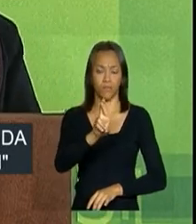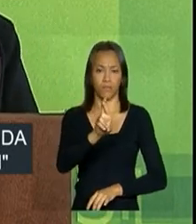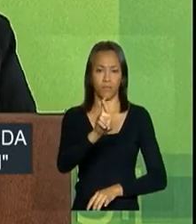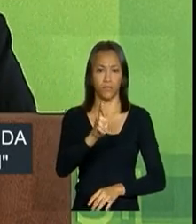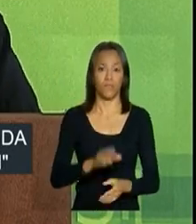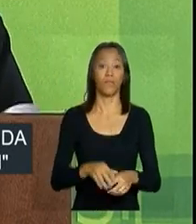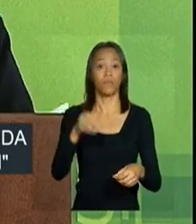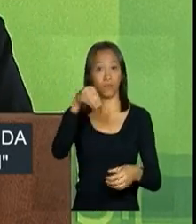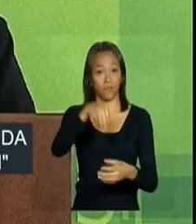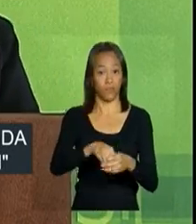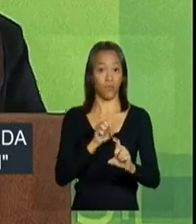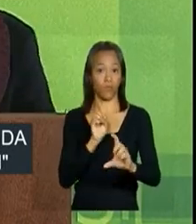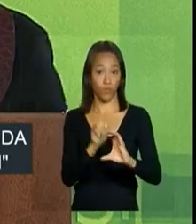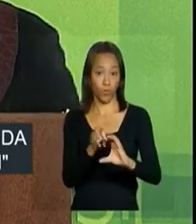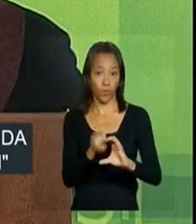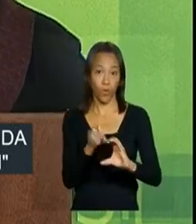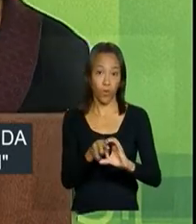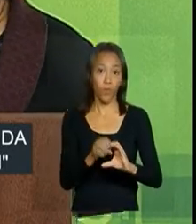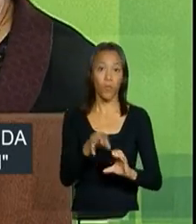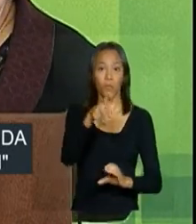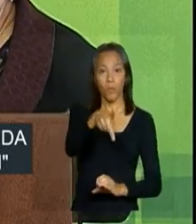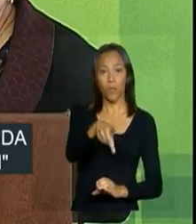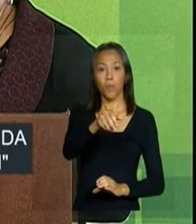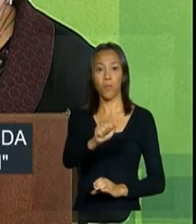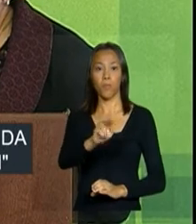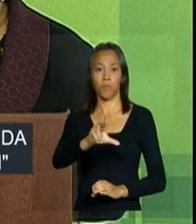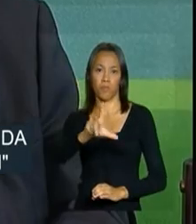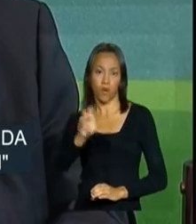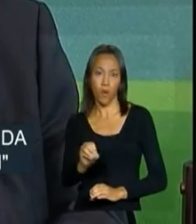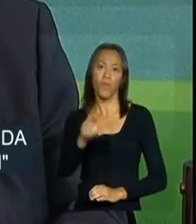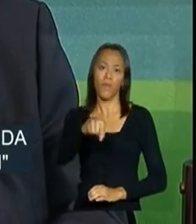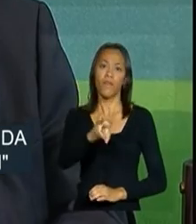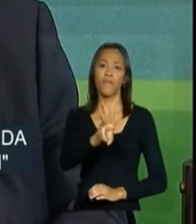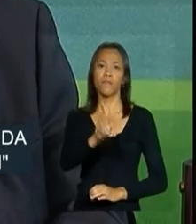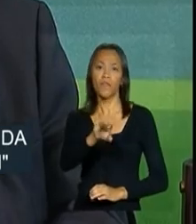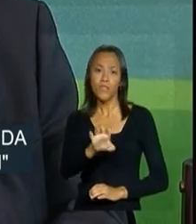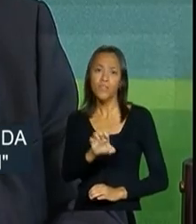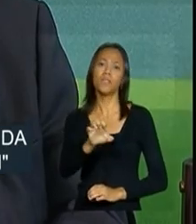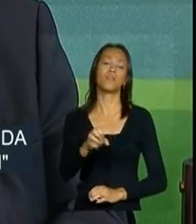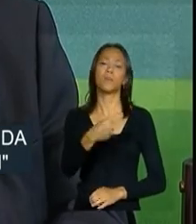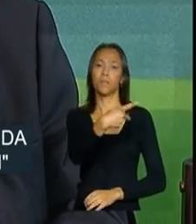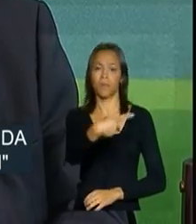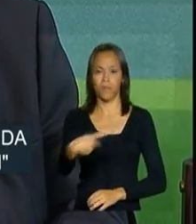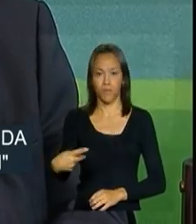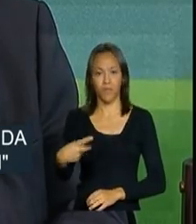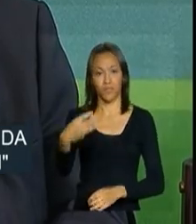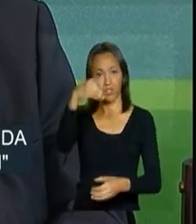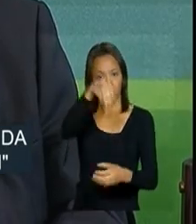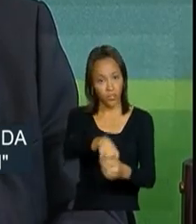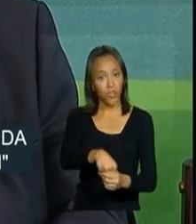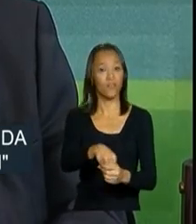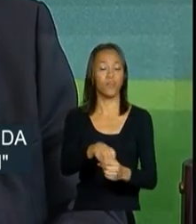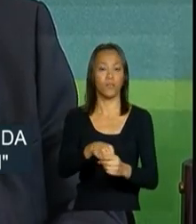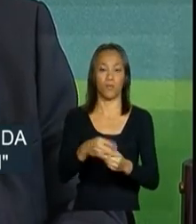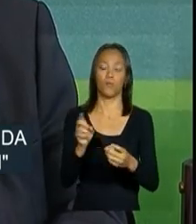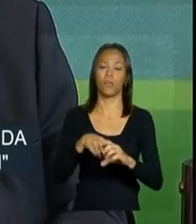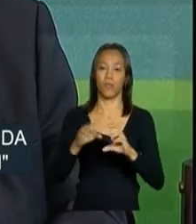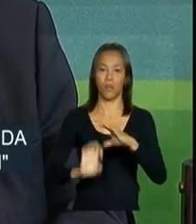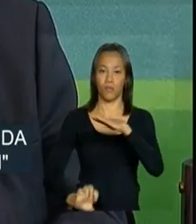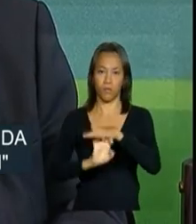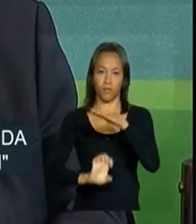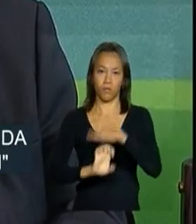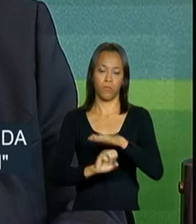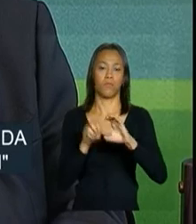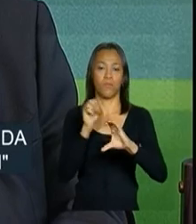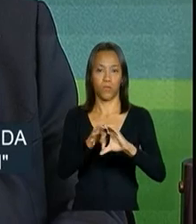Rede Globo sua Paulo Tonet Camargo vice-presidente de relações institucionais das organizações